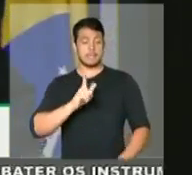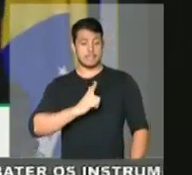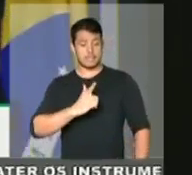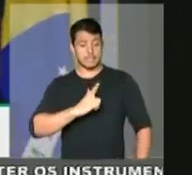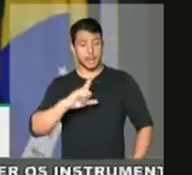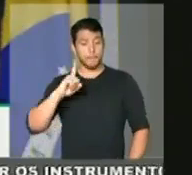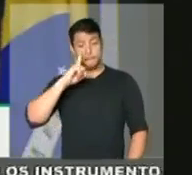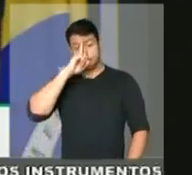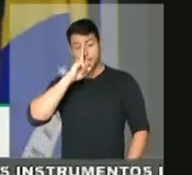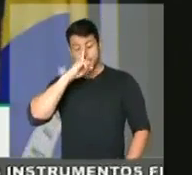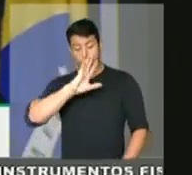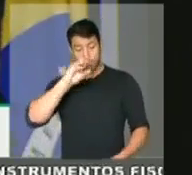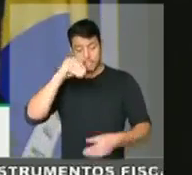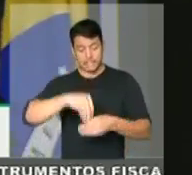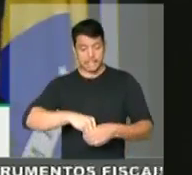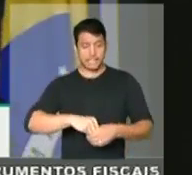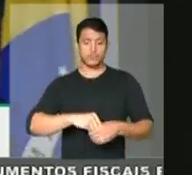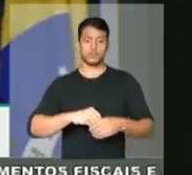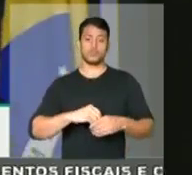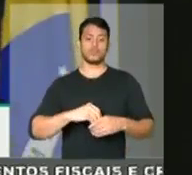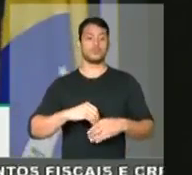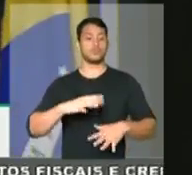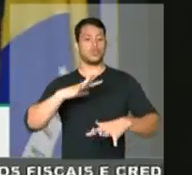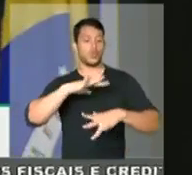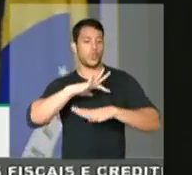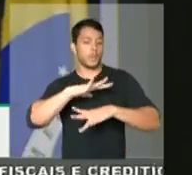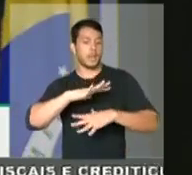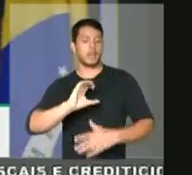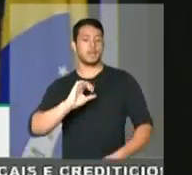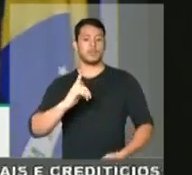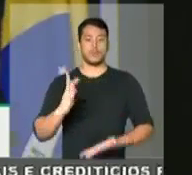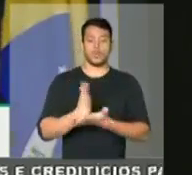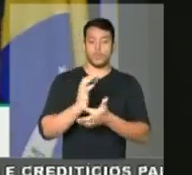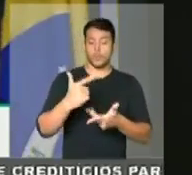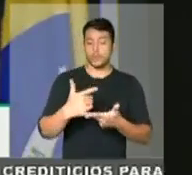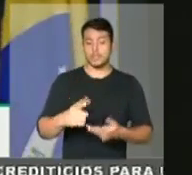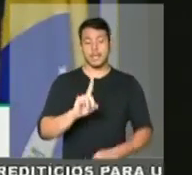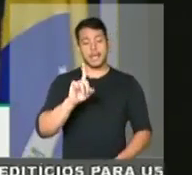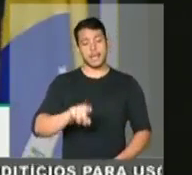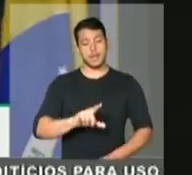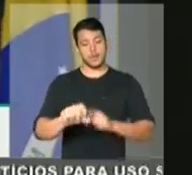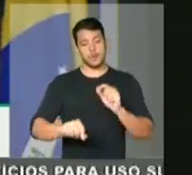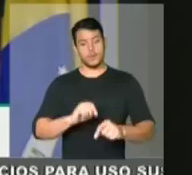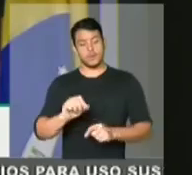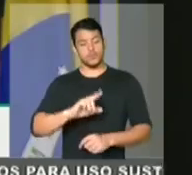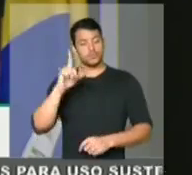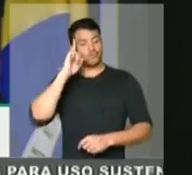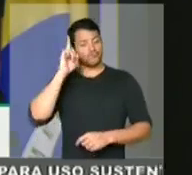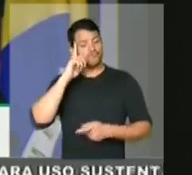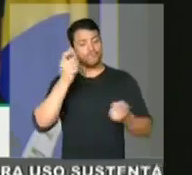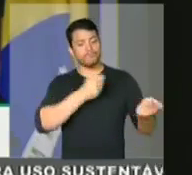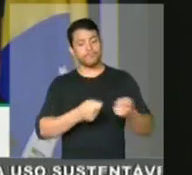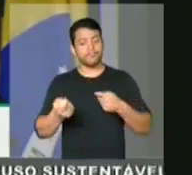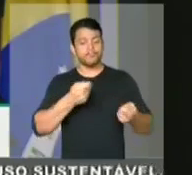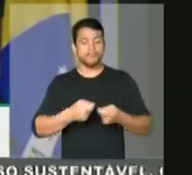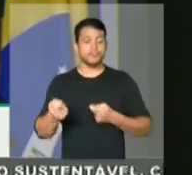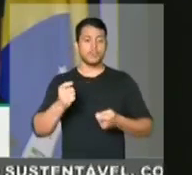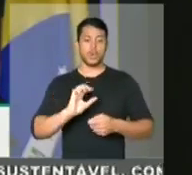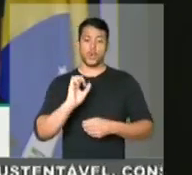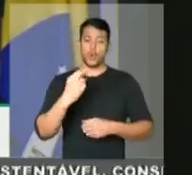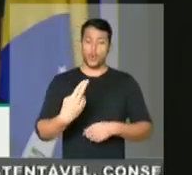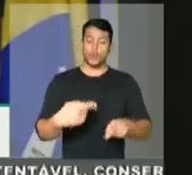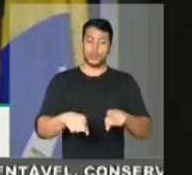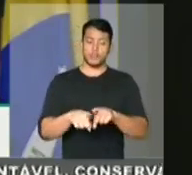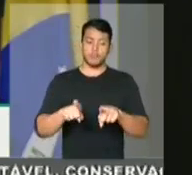ao município e ao modo de vida urbano que tem relação entre cidade e ferrovia, seja o dia a dia da operação, seja na